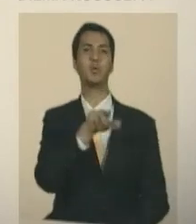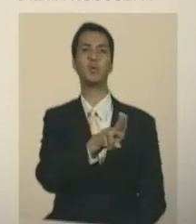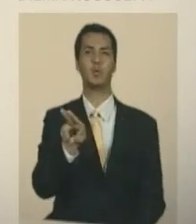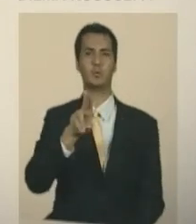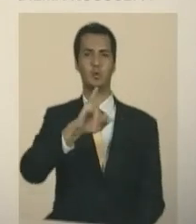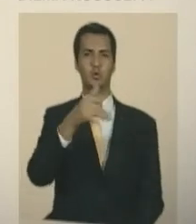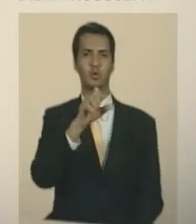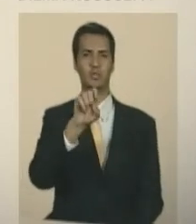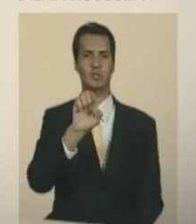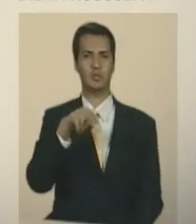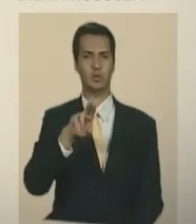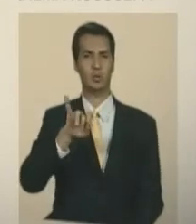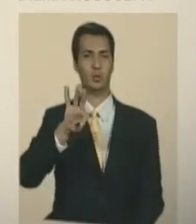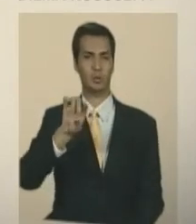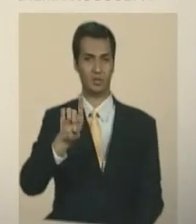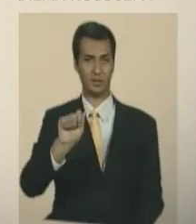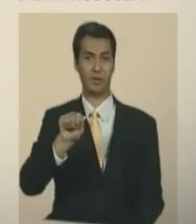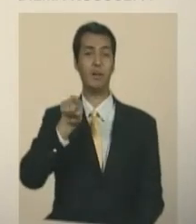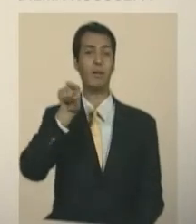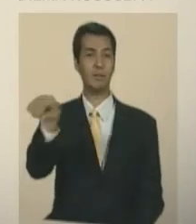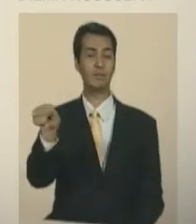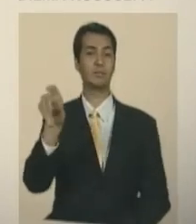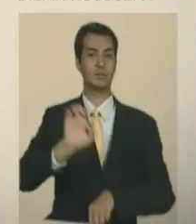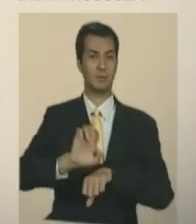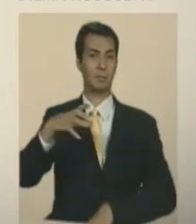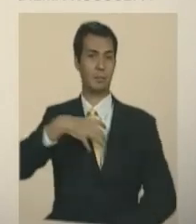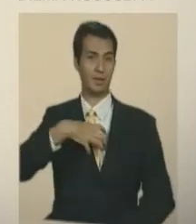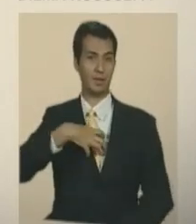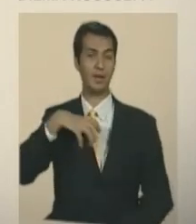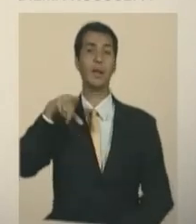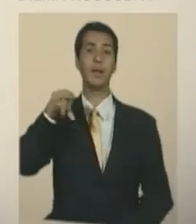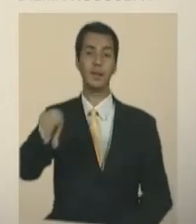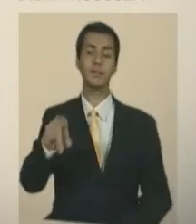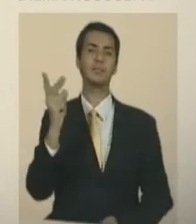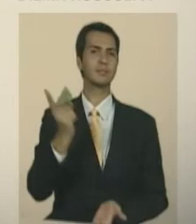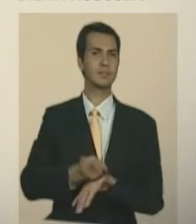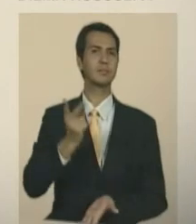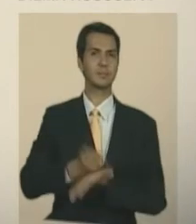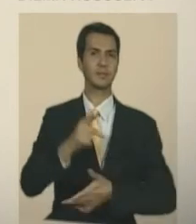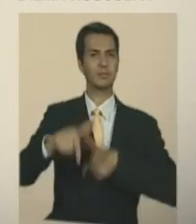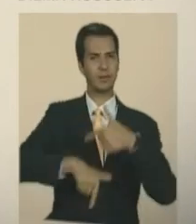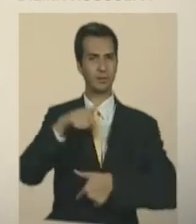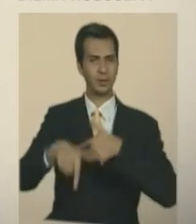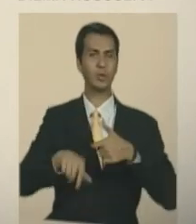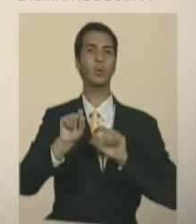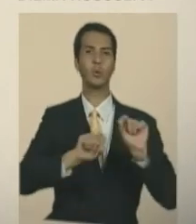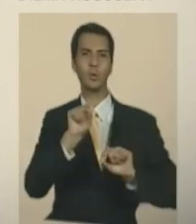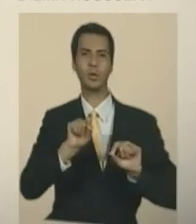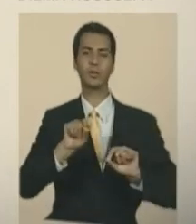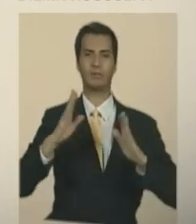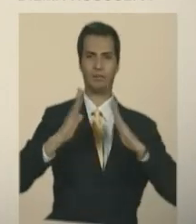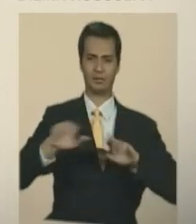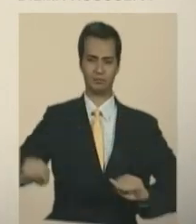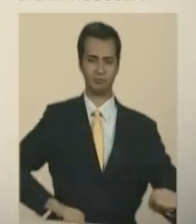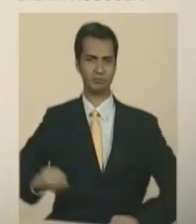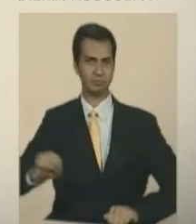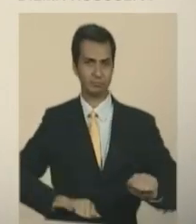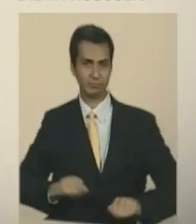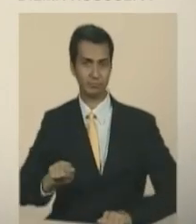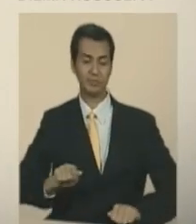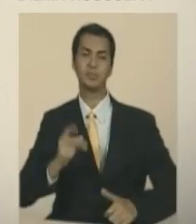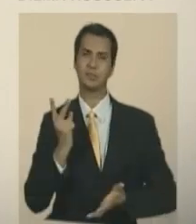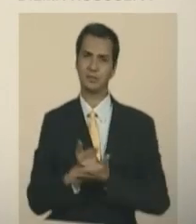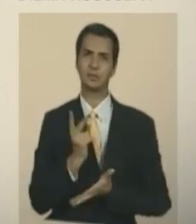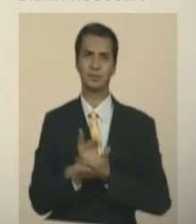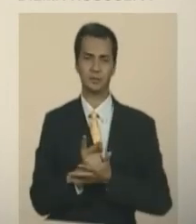Santos de Feira de Santana na Bahia a Josenilda sempre trabalhou como doméstica para sustentar a casa